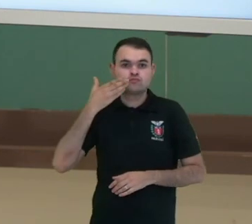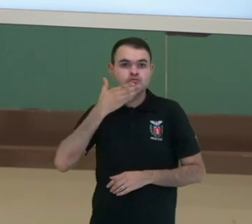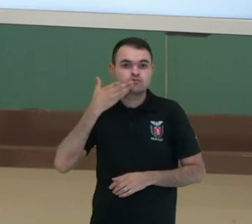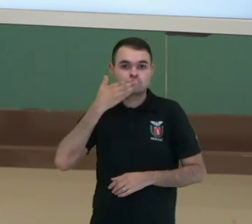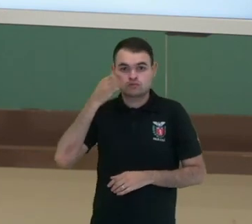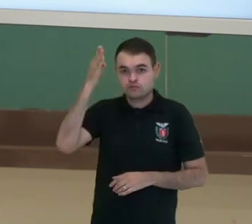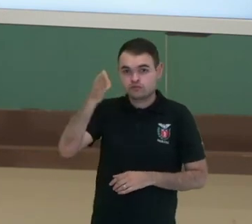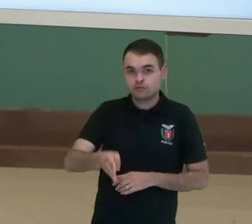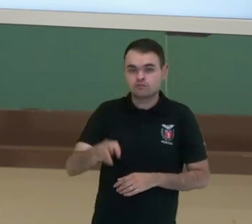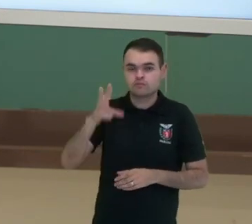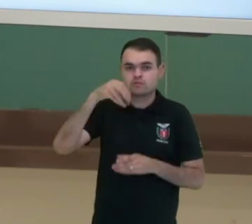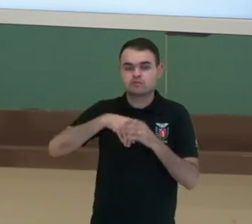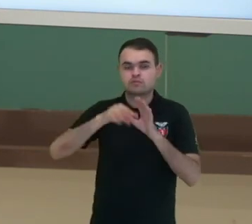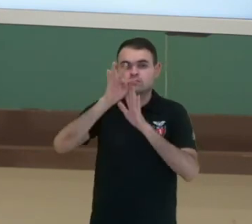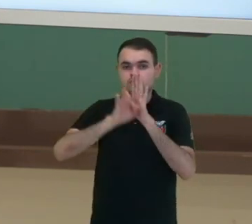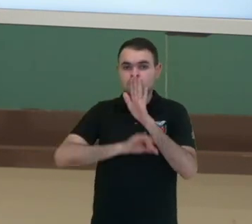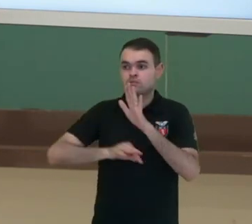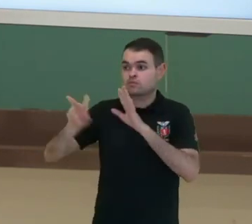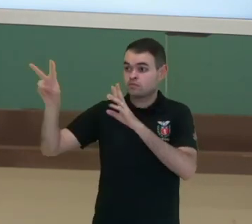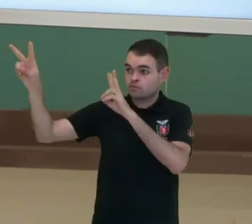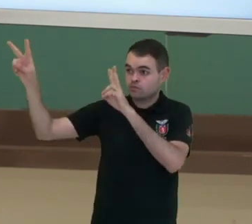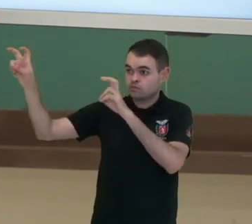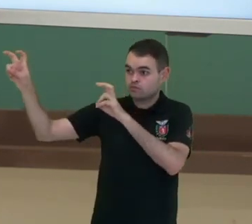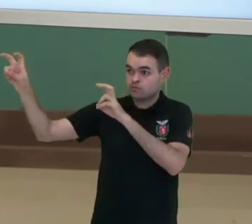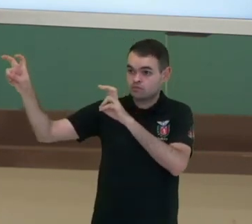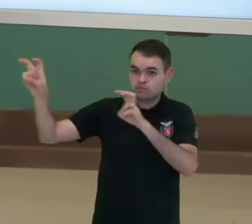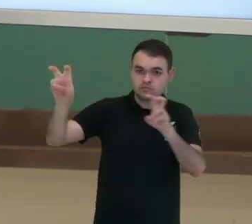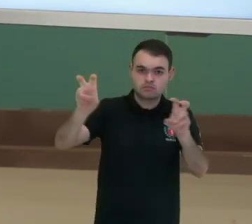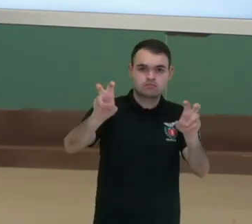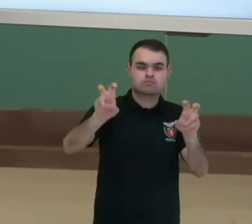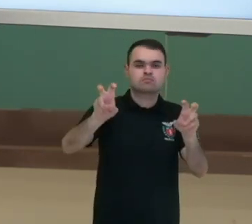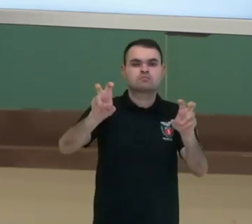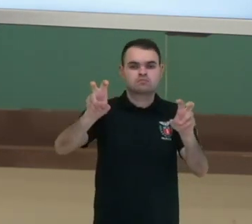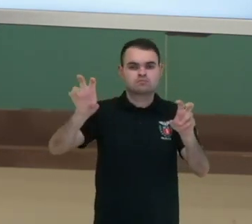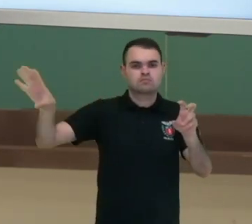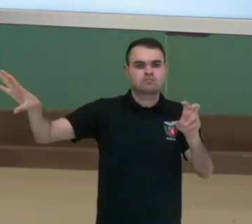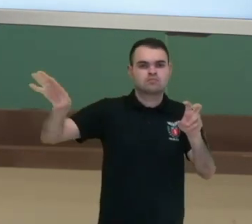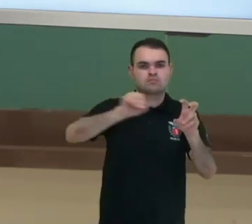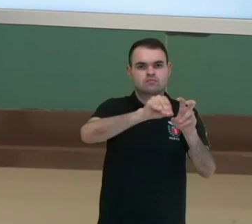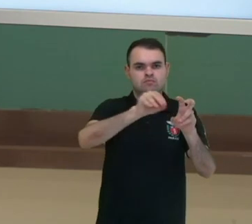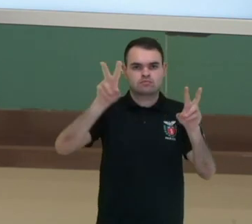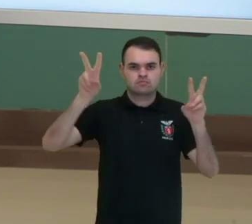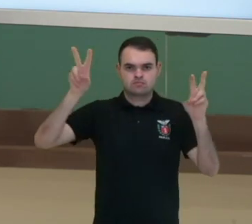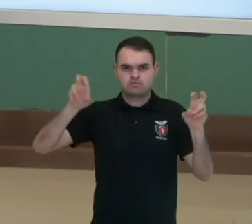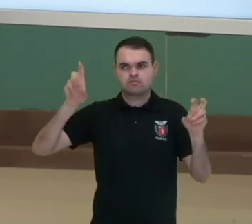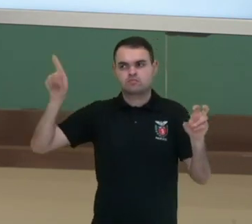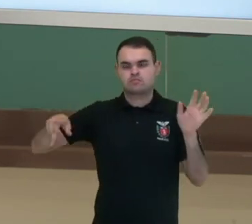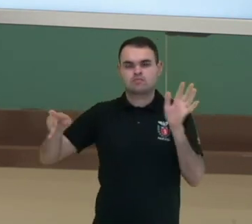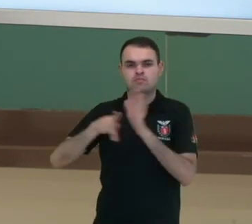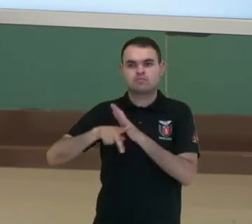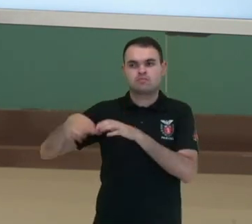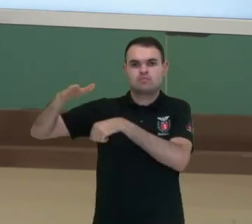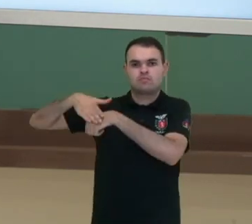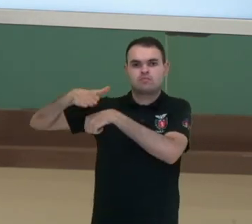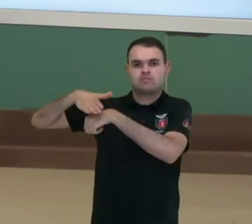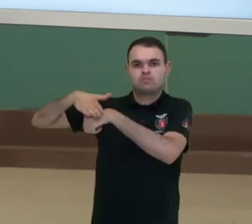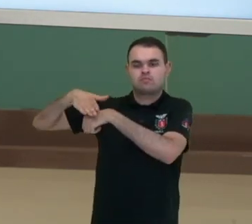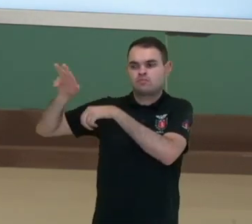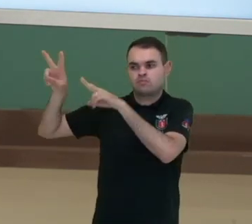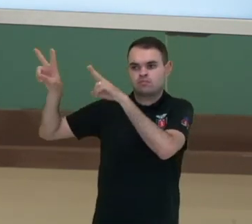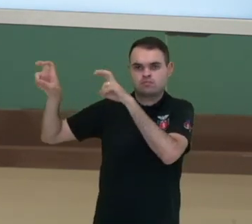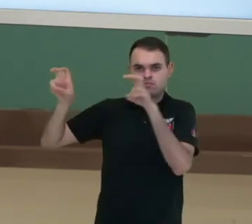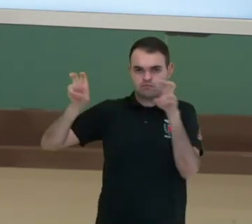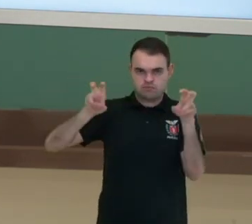texto, é recomendável que você o faça entre aspas, né? Se trata ali de uma citação curta, uma citação